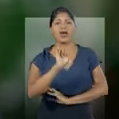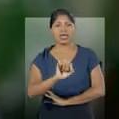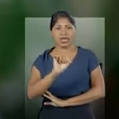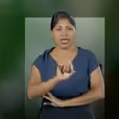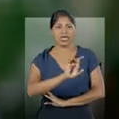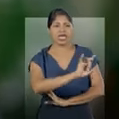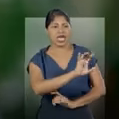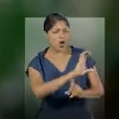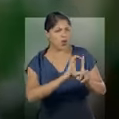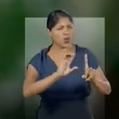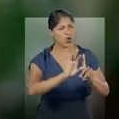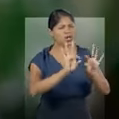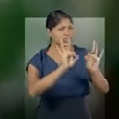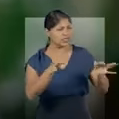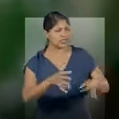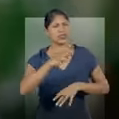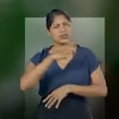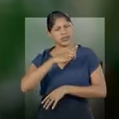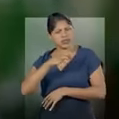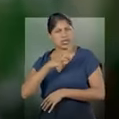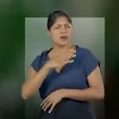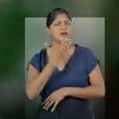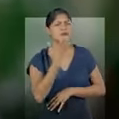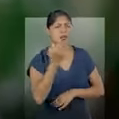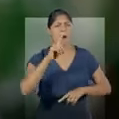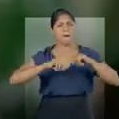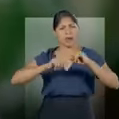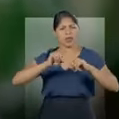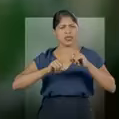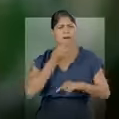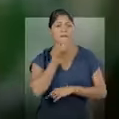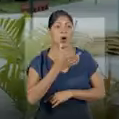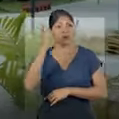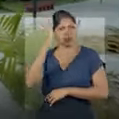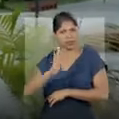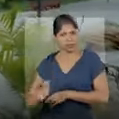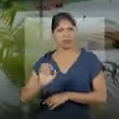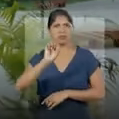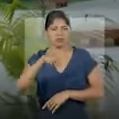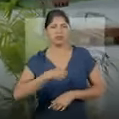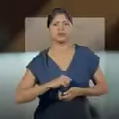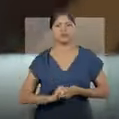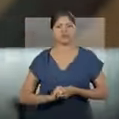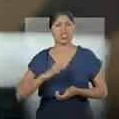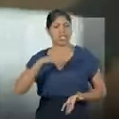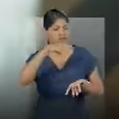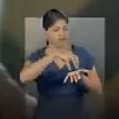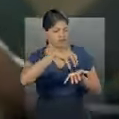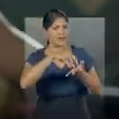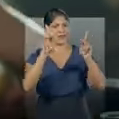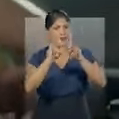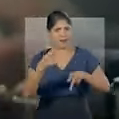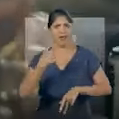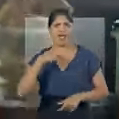que numa comunidade carente pode ter o melhor equipamento público do Brasil. Através da Usina da Paz, eu fiz